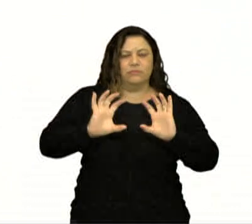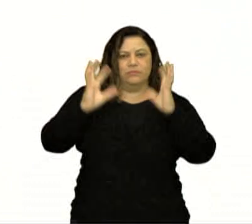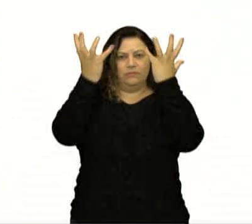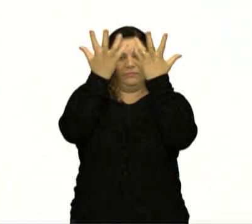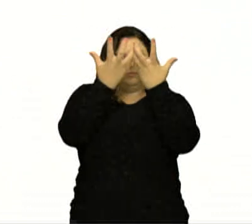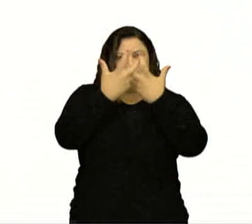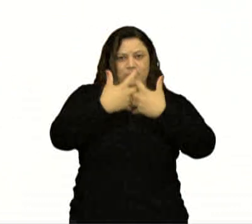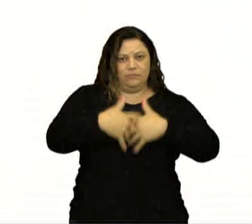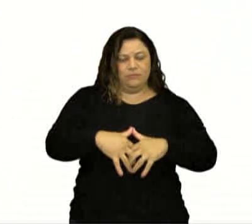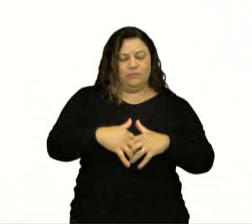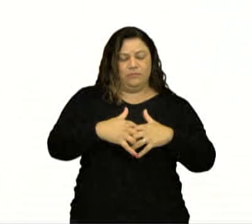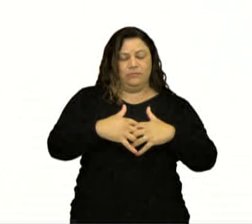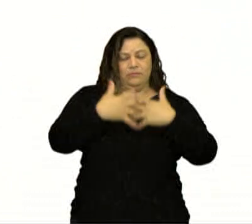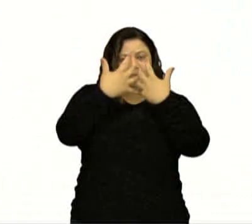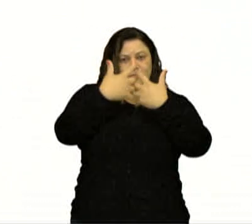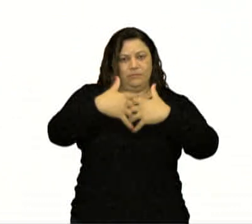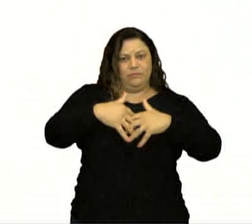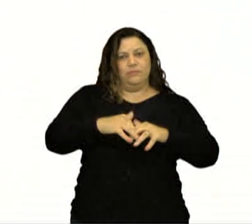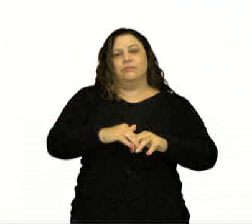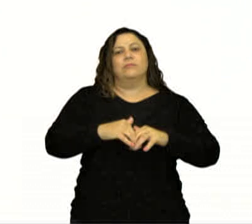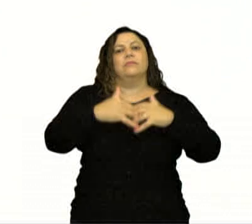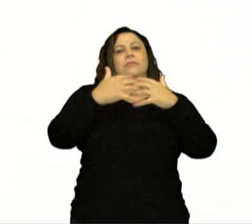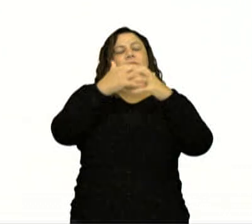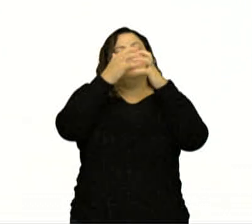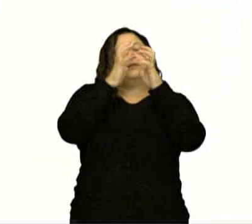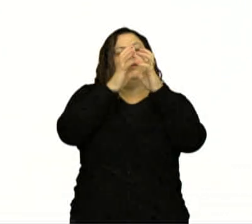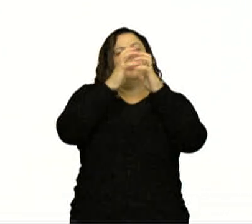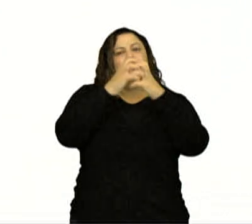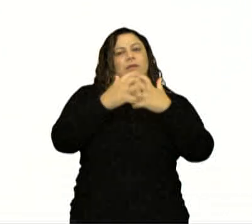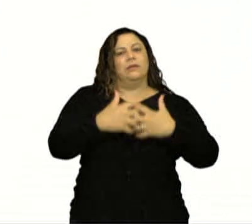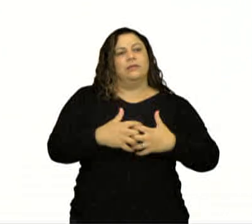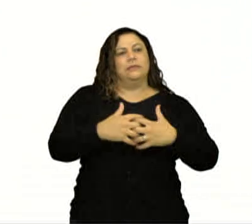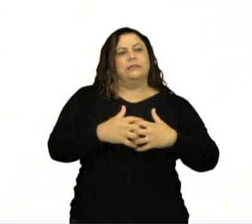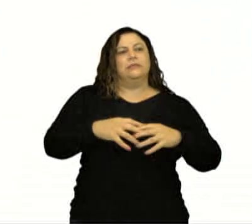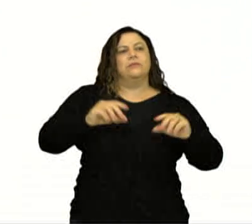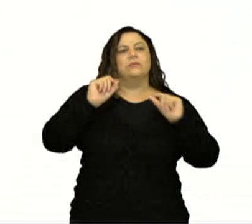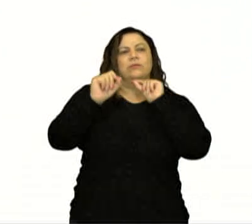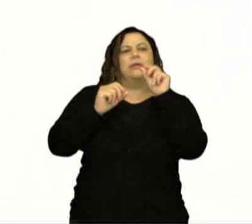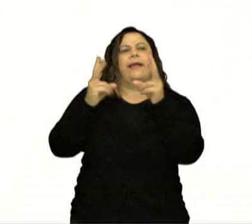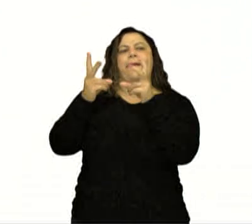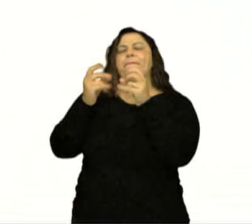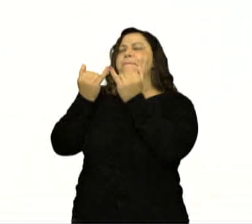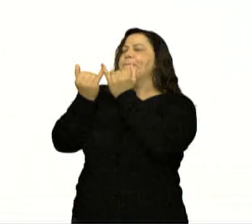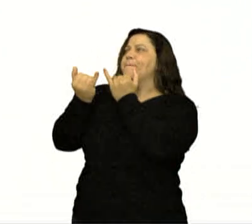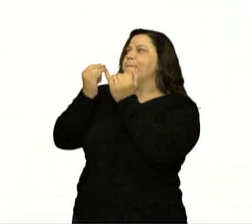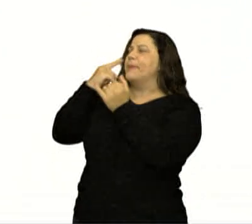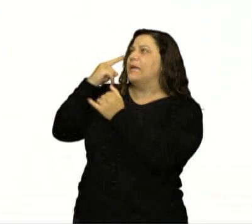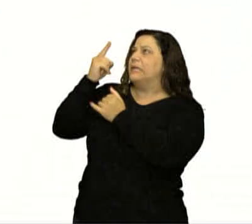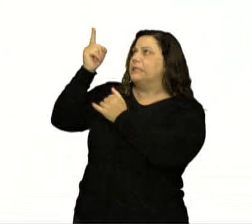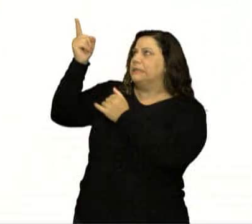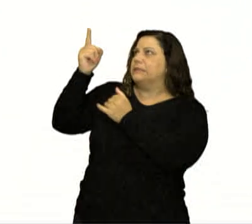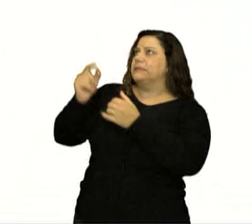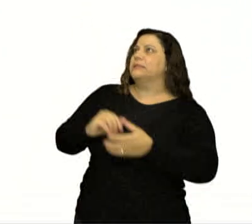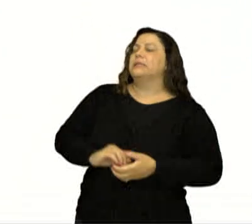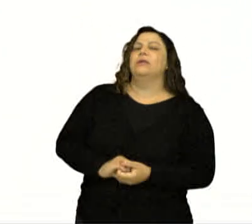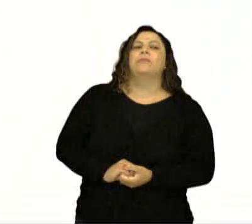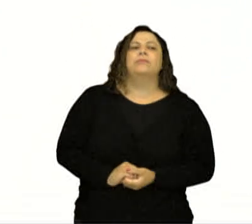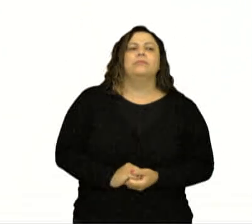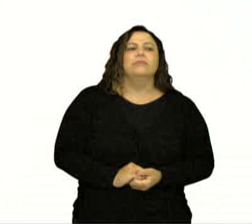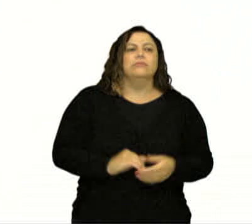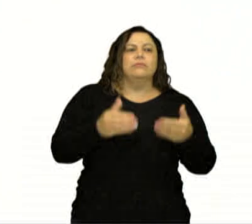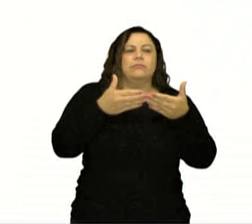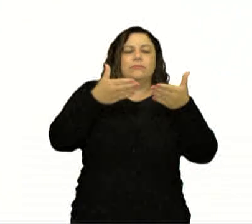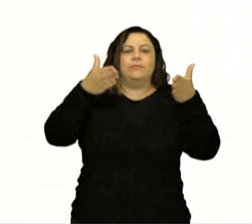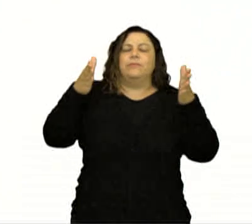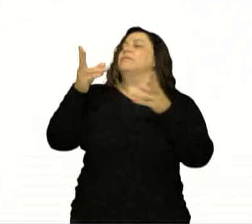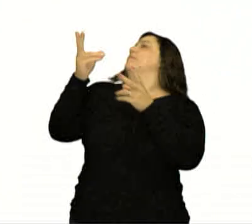RNA simples que se torna complementar à cadeia de DNA. E aparece aqui mais ou menos o processinho, né? Formando ali a abertura